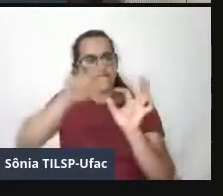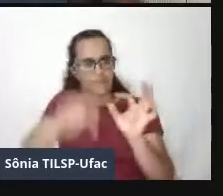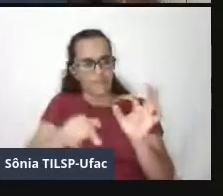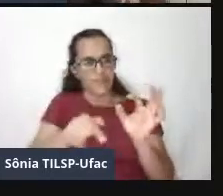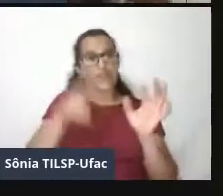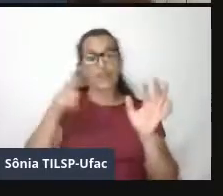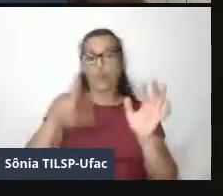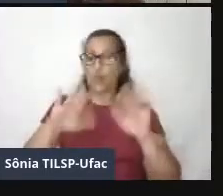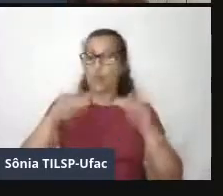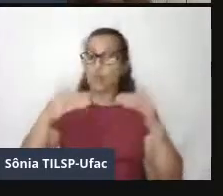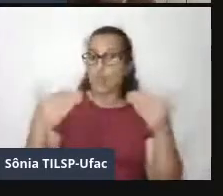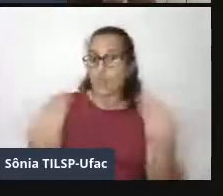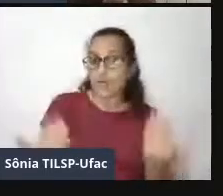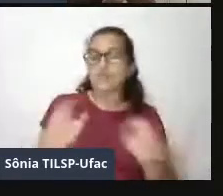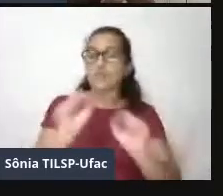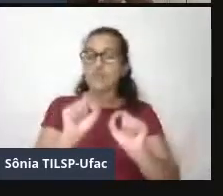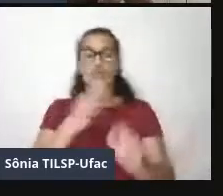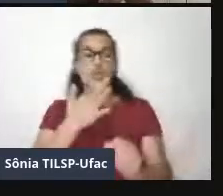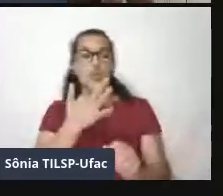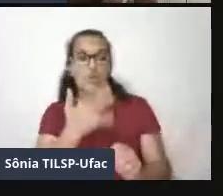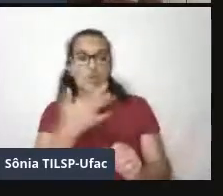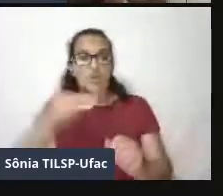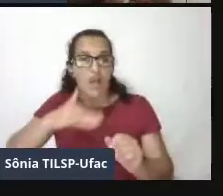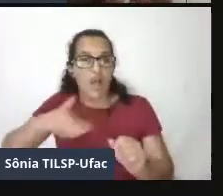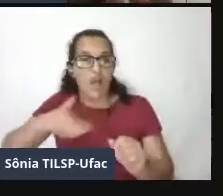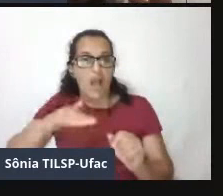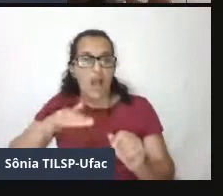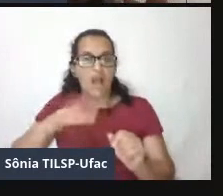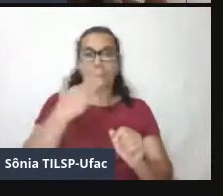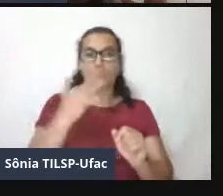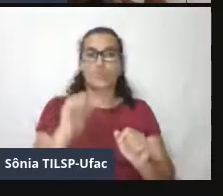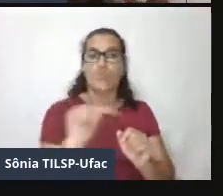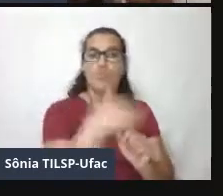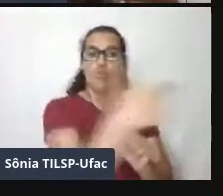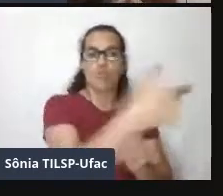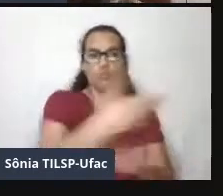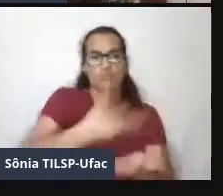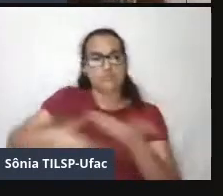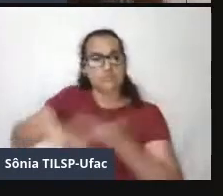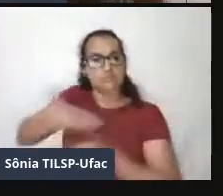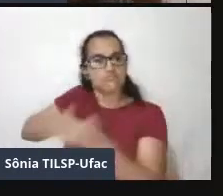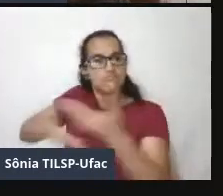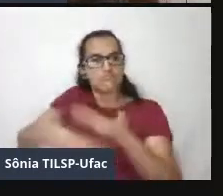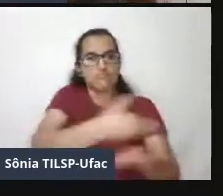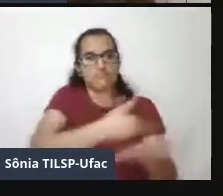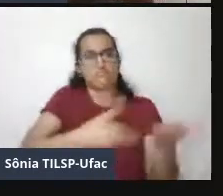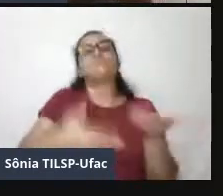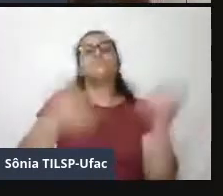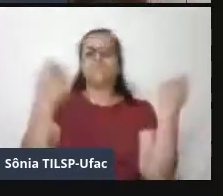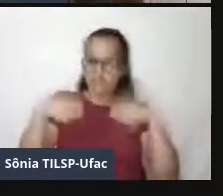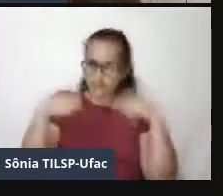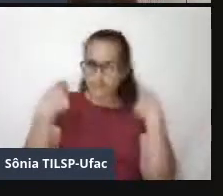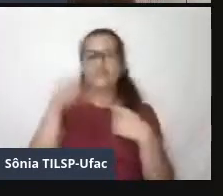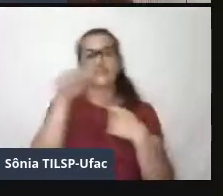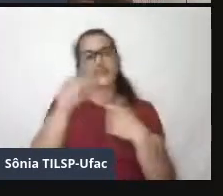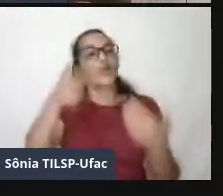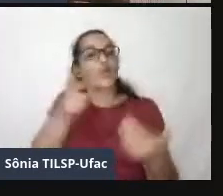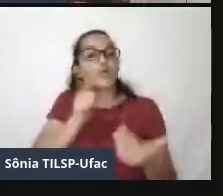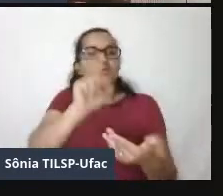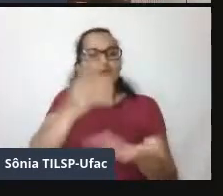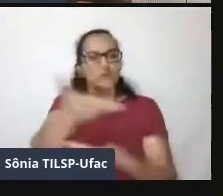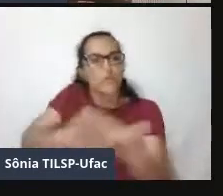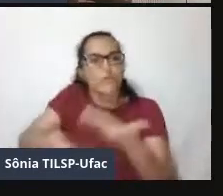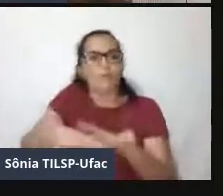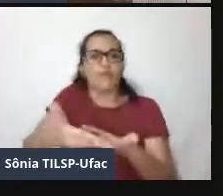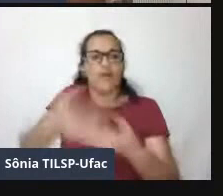é quando a gente não só conhece uma área do outro, não tem todos os agentes envolvidos, mas esses agentes conseguem compartilhar